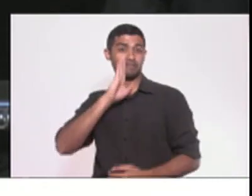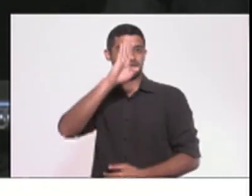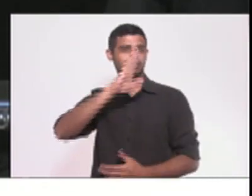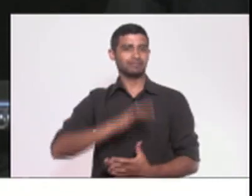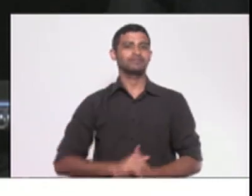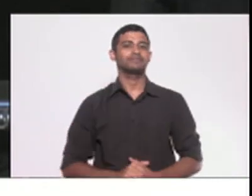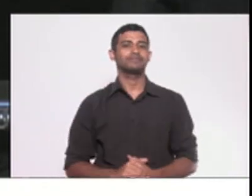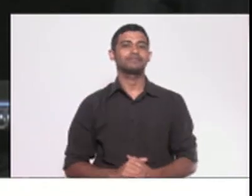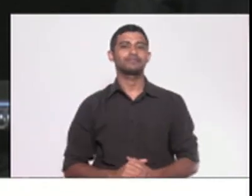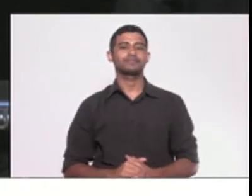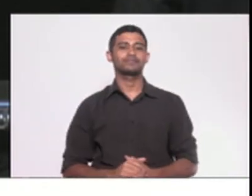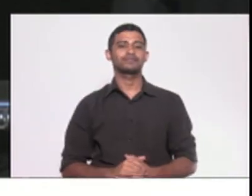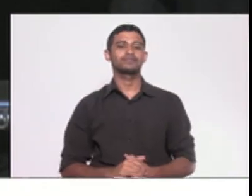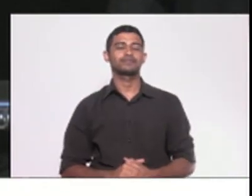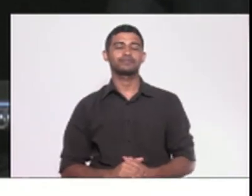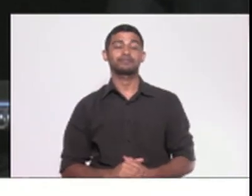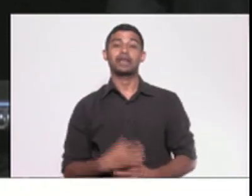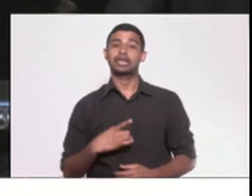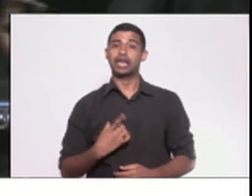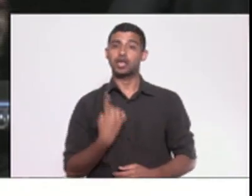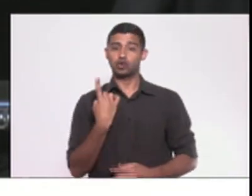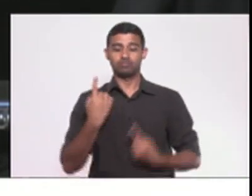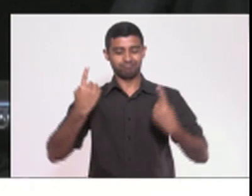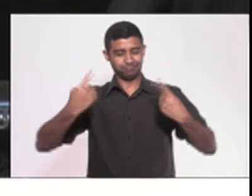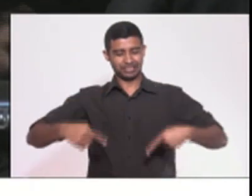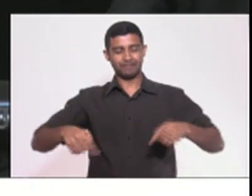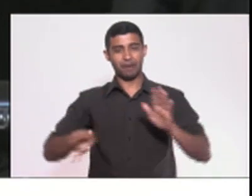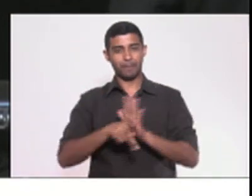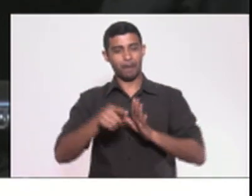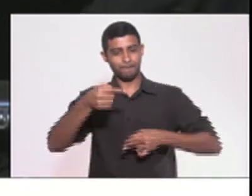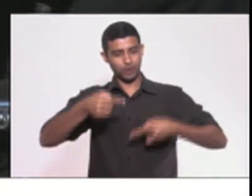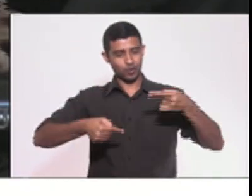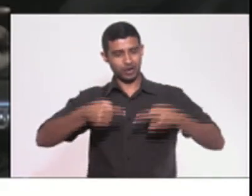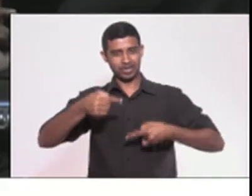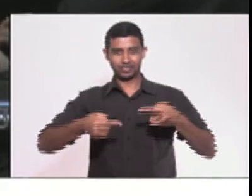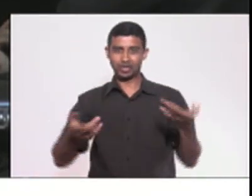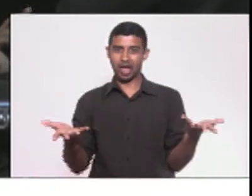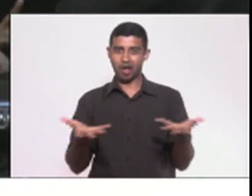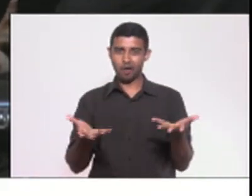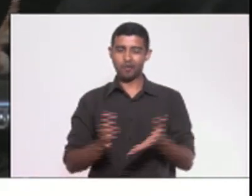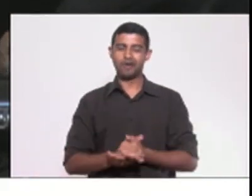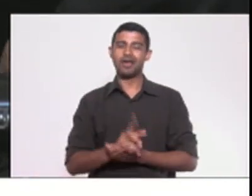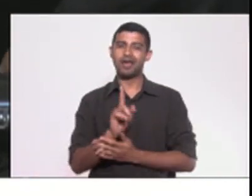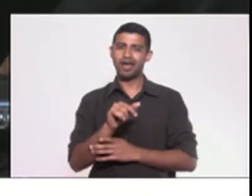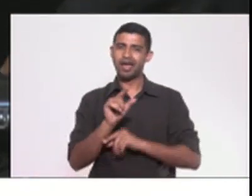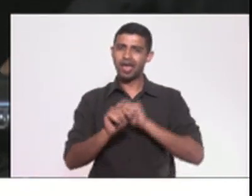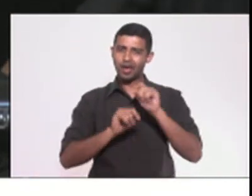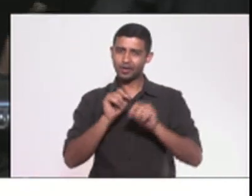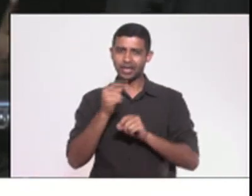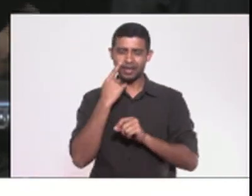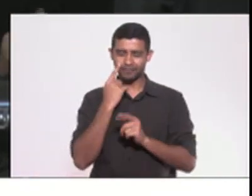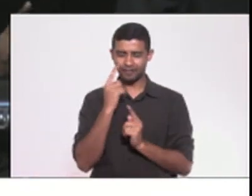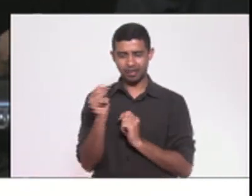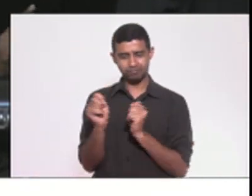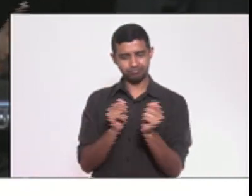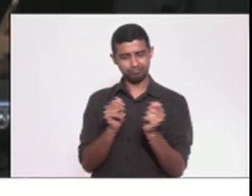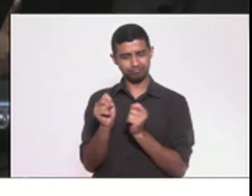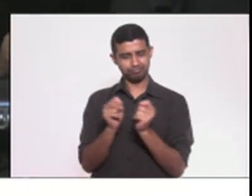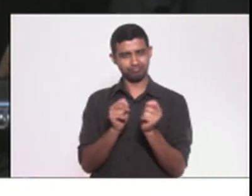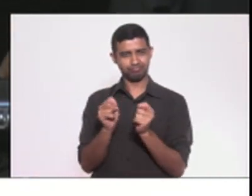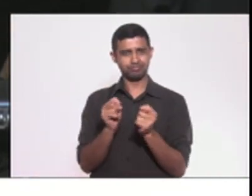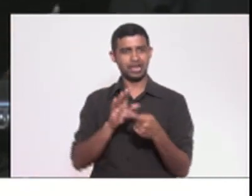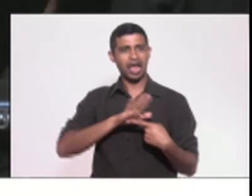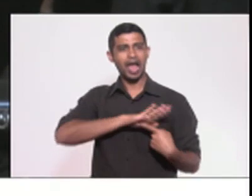central. Um dos desafios da política nos dias atuais é colocar a economia a favor